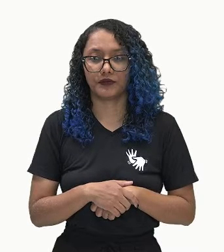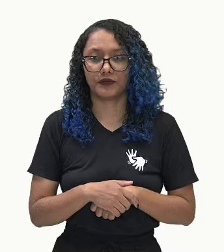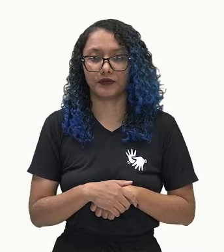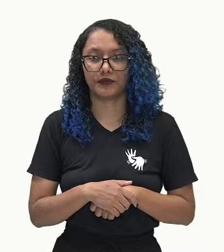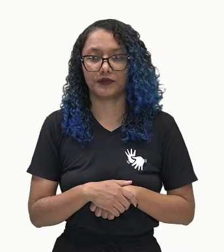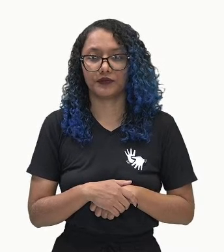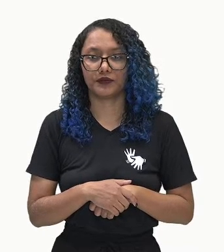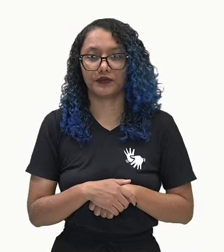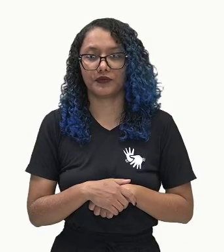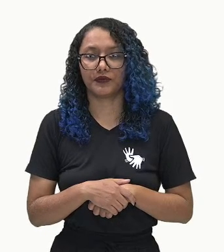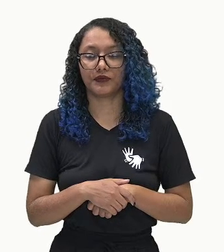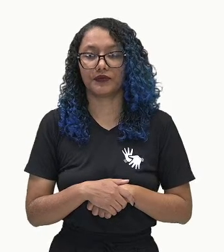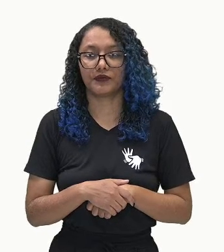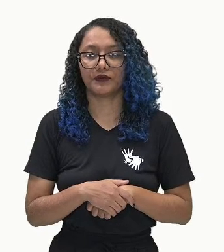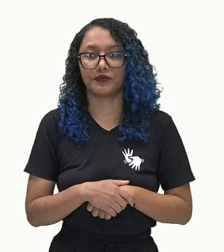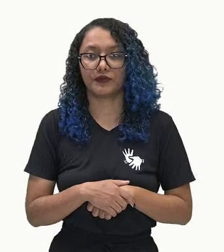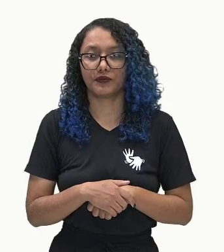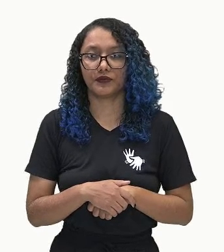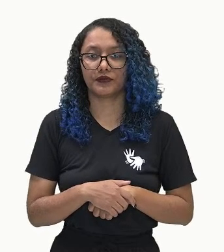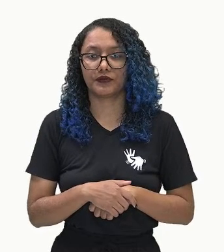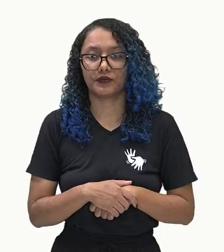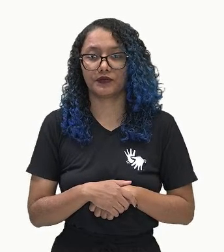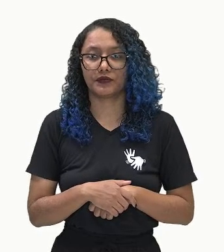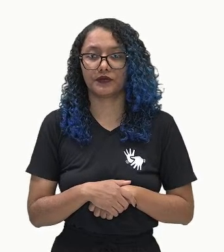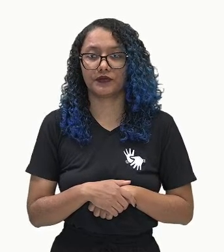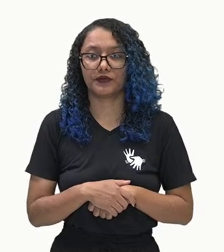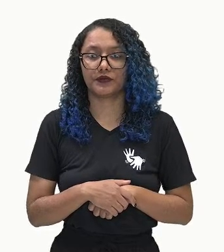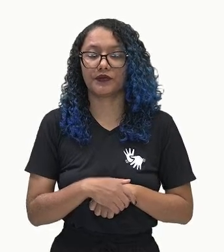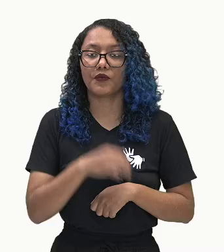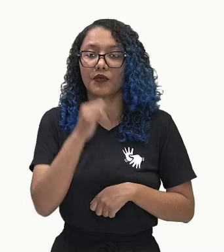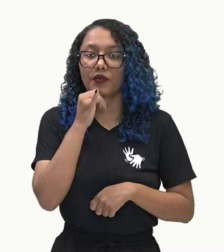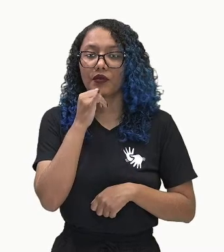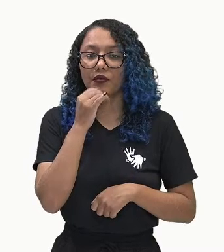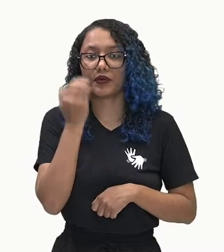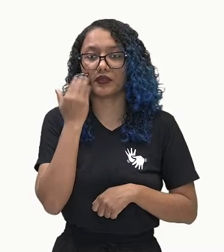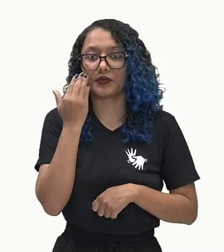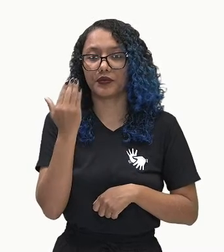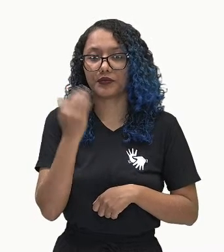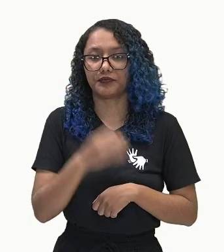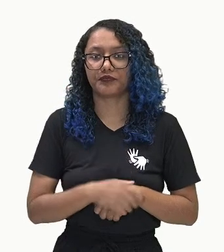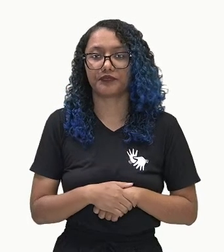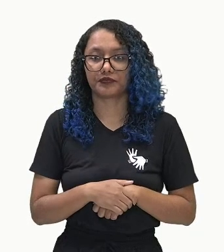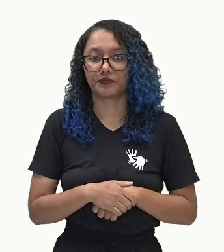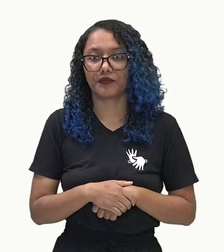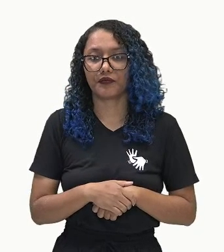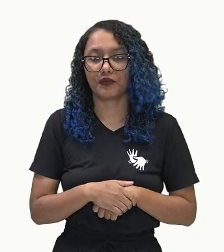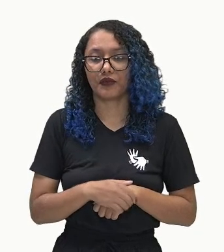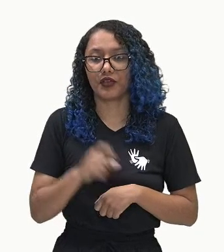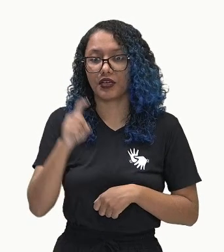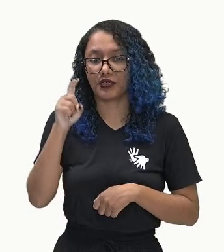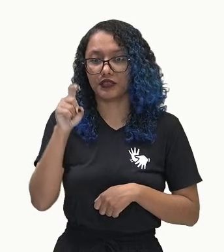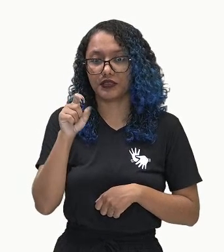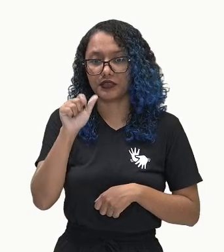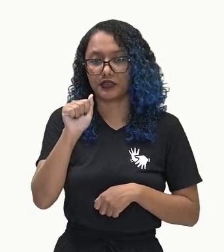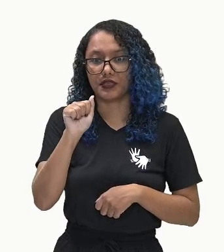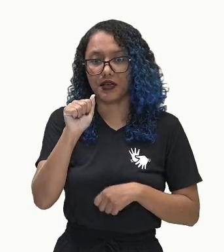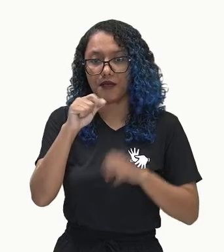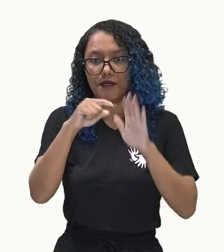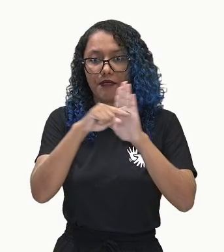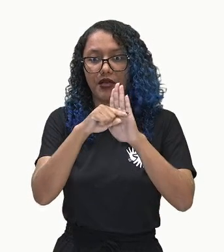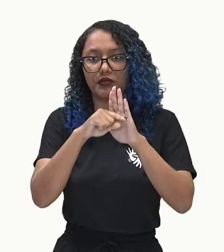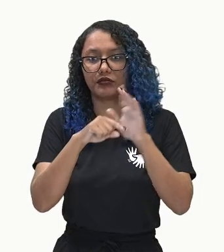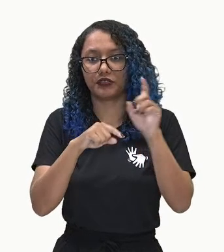você pode também pegar o valor de x de A menos x de